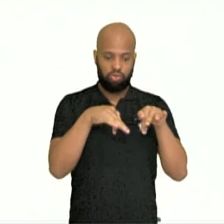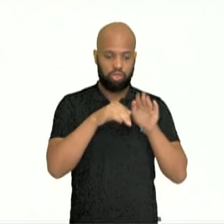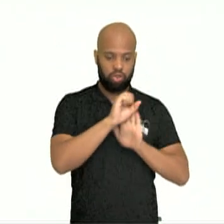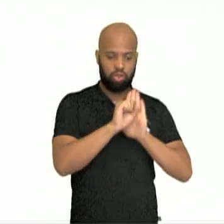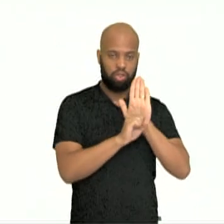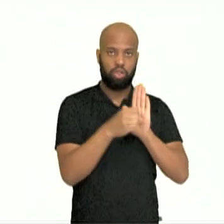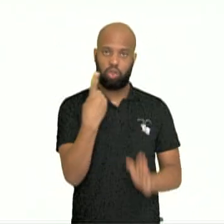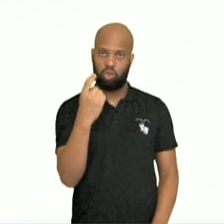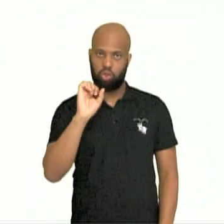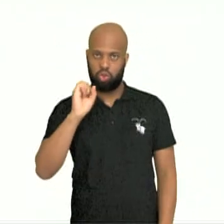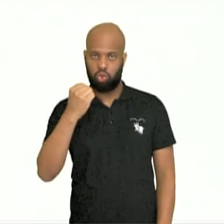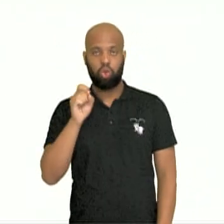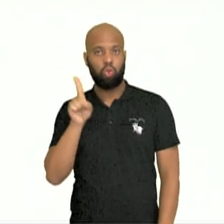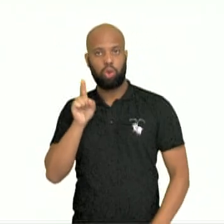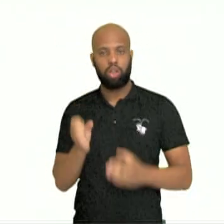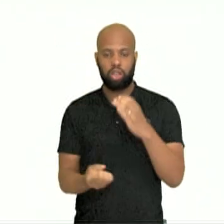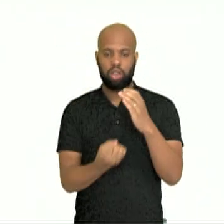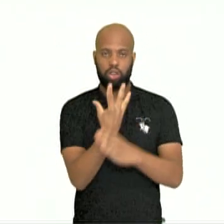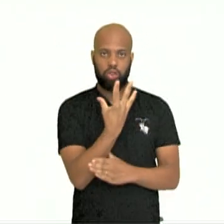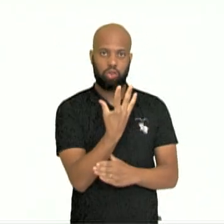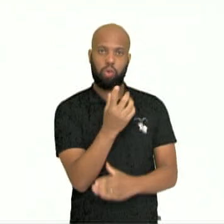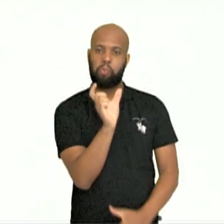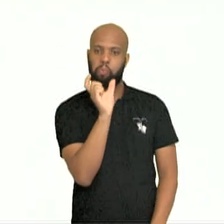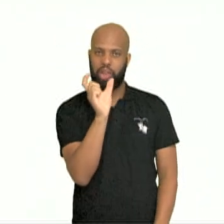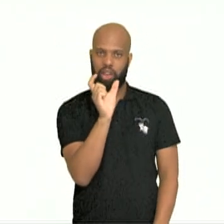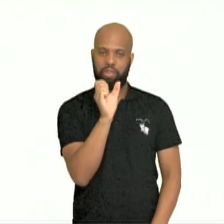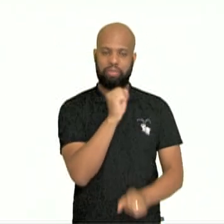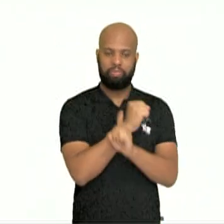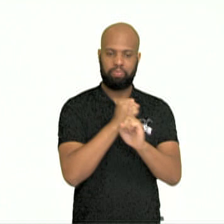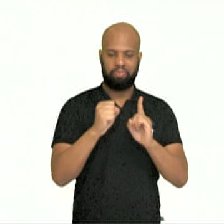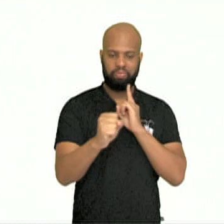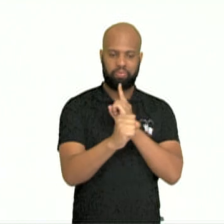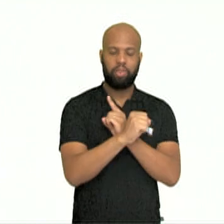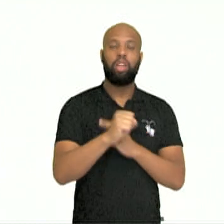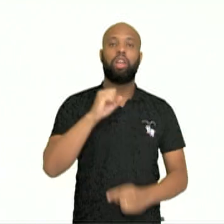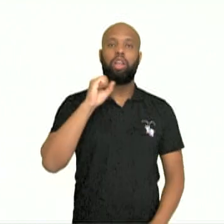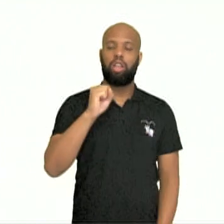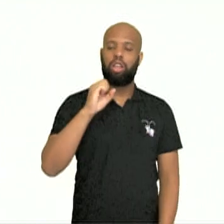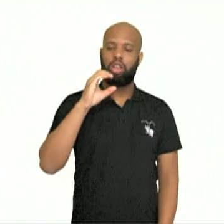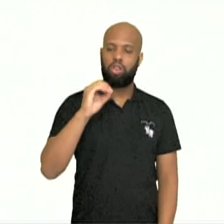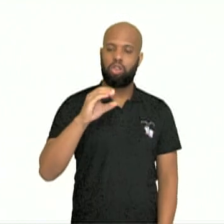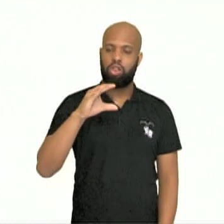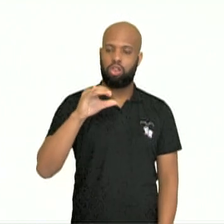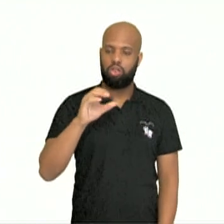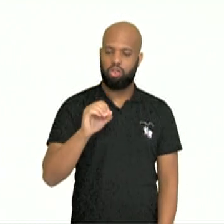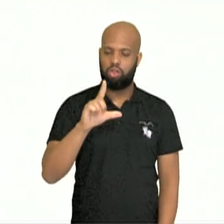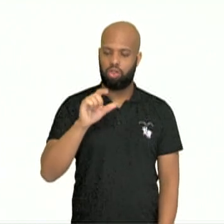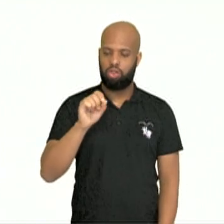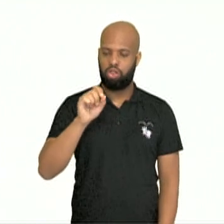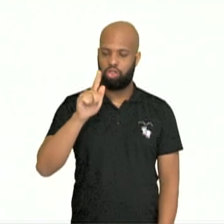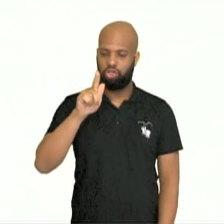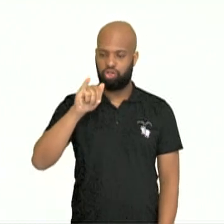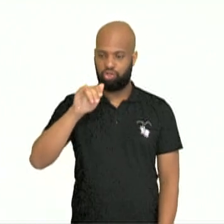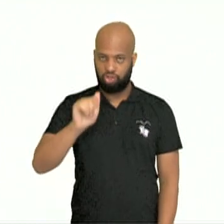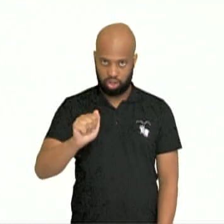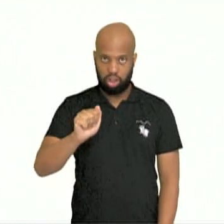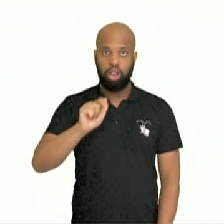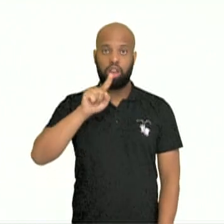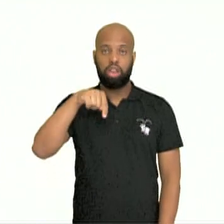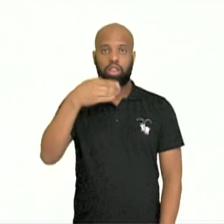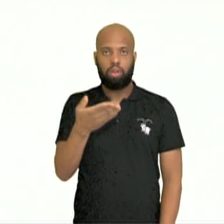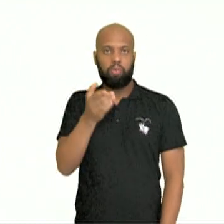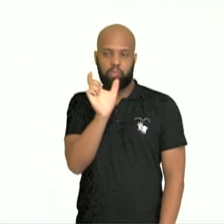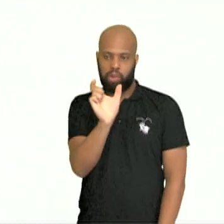XVIII, foi quem criou o termo sociologia. A palavra surgiu a partir da organização